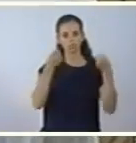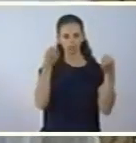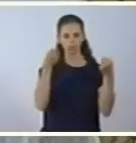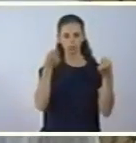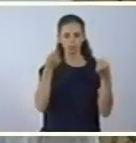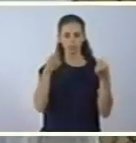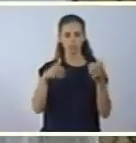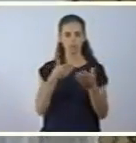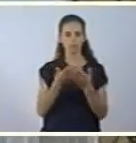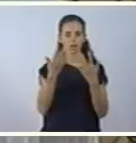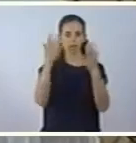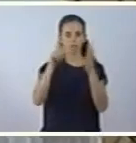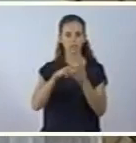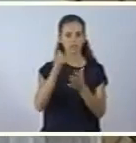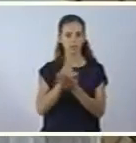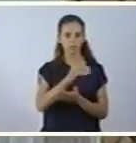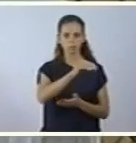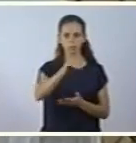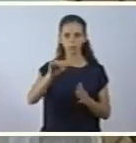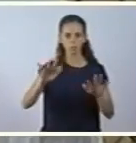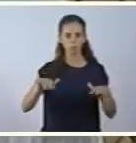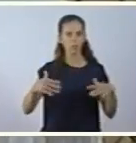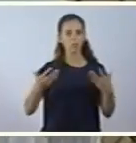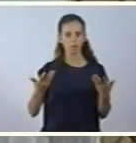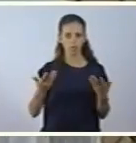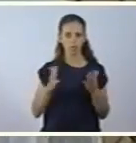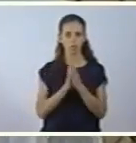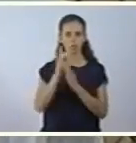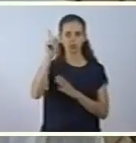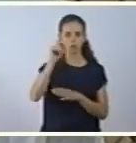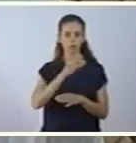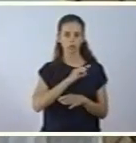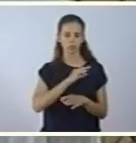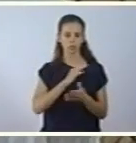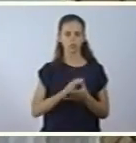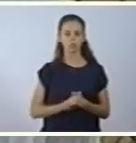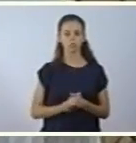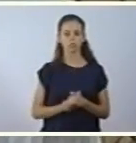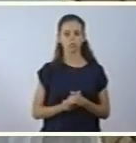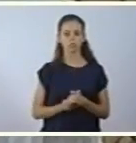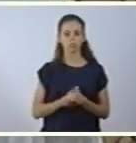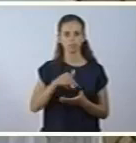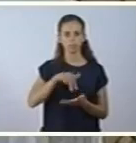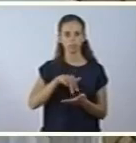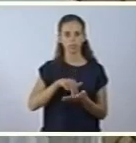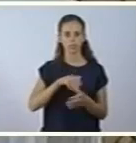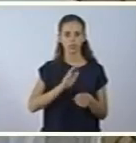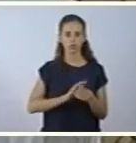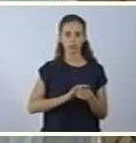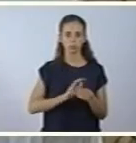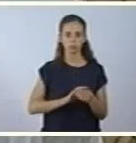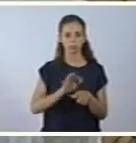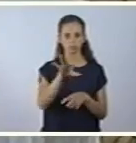salvação, dar-vos graças sempre e em toda a parte, por Cristo nosso Senhor. Na presença de